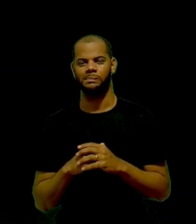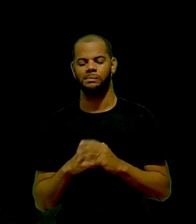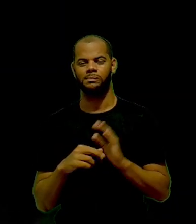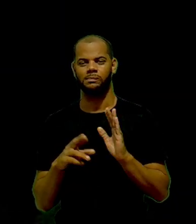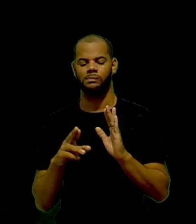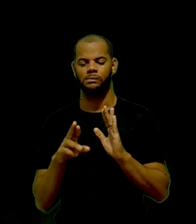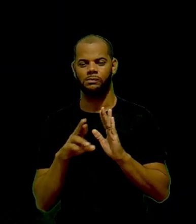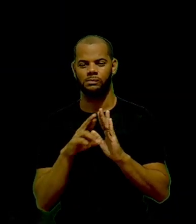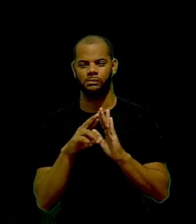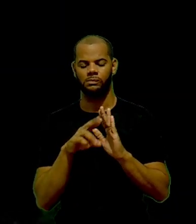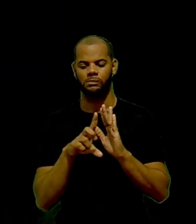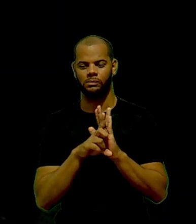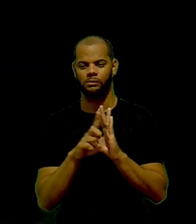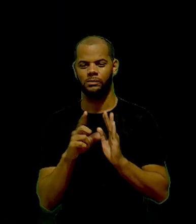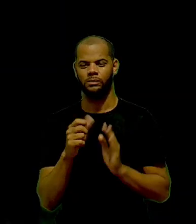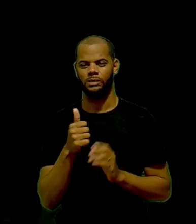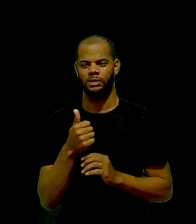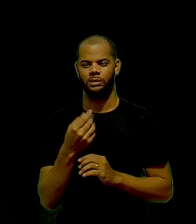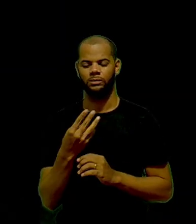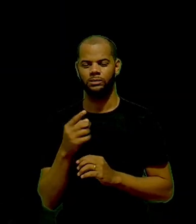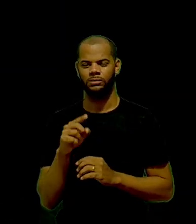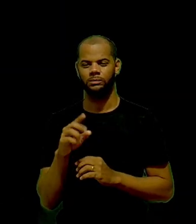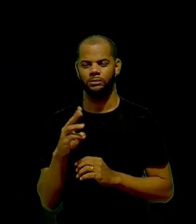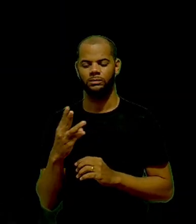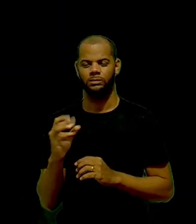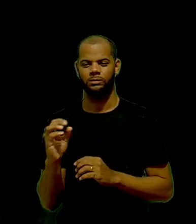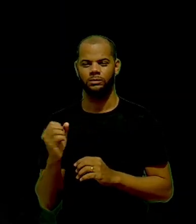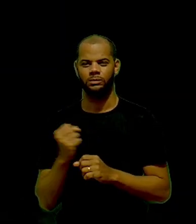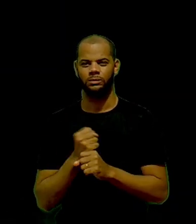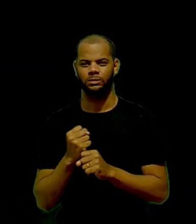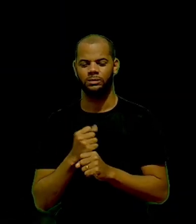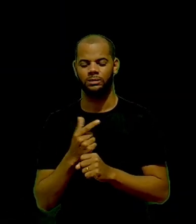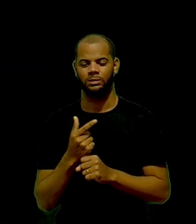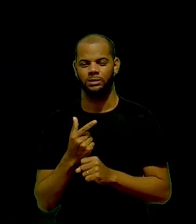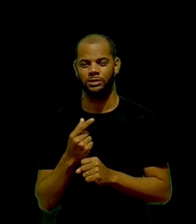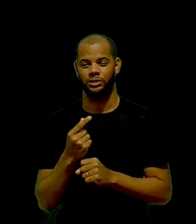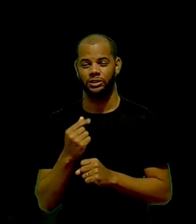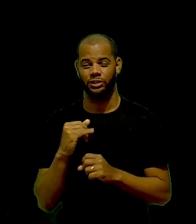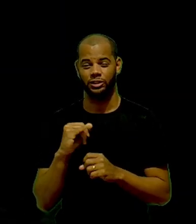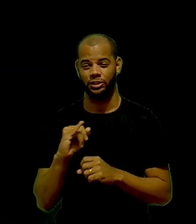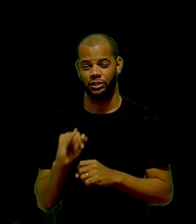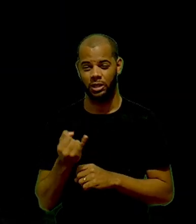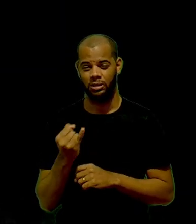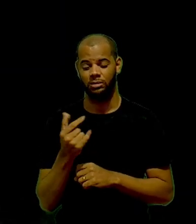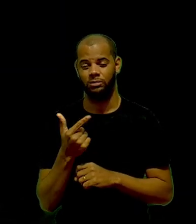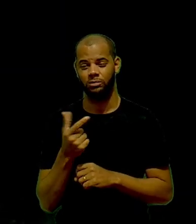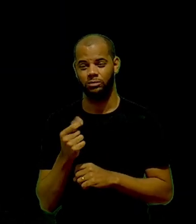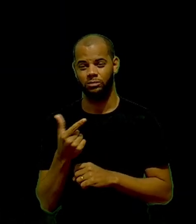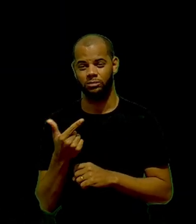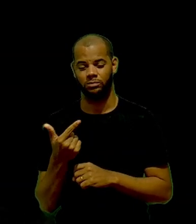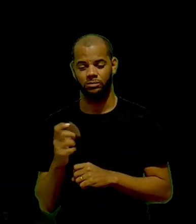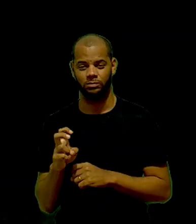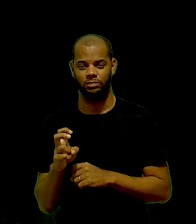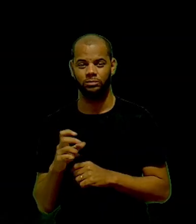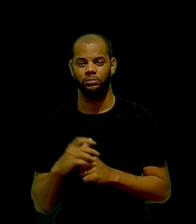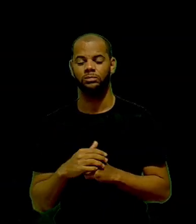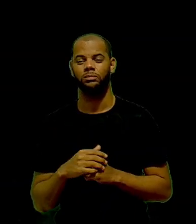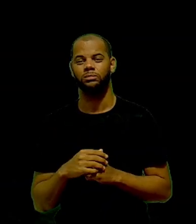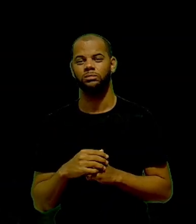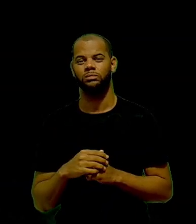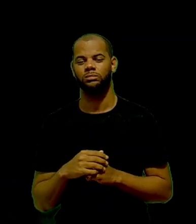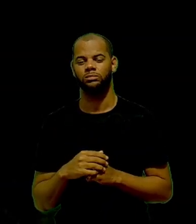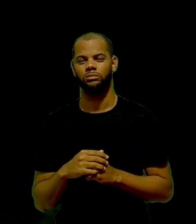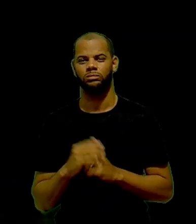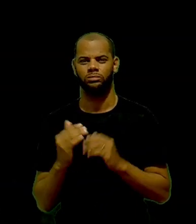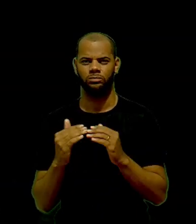regulamentado pela Lei 14.300, de 6 de janeiro de 2025. Lá atrás, com a 482 e a